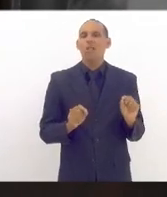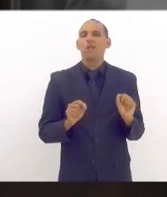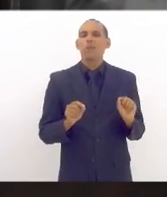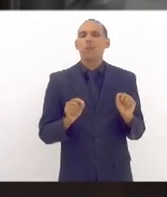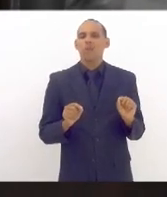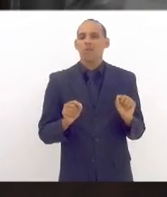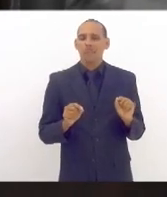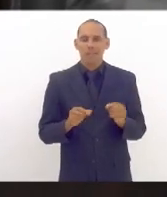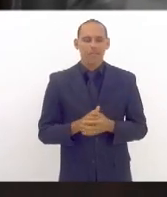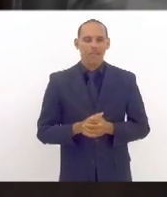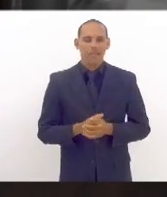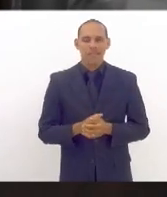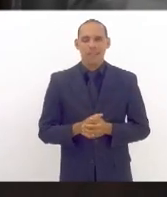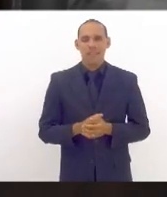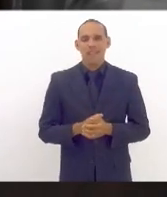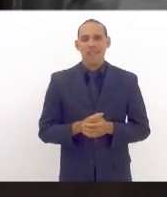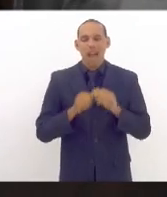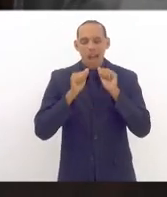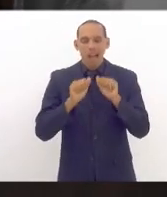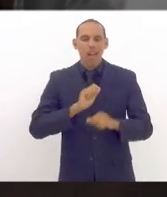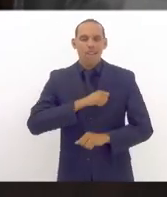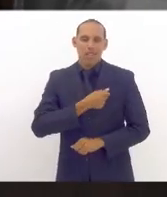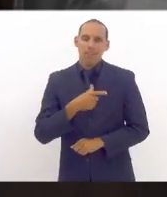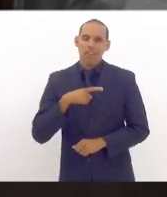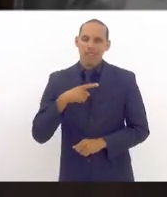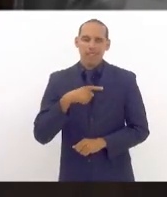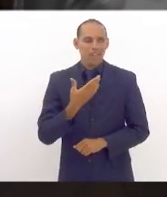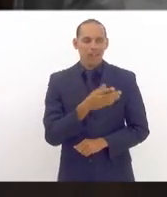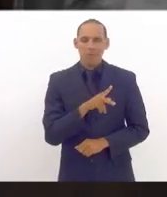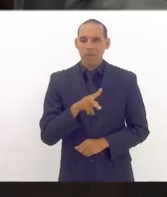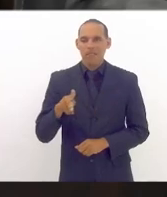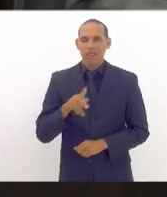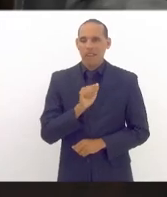foi criada pelo presidente André Ceciliano e